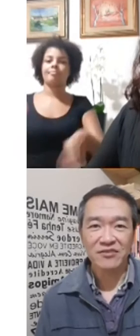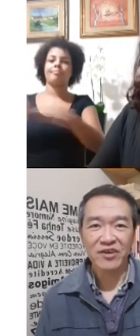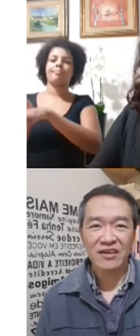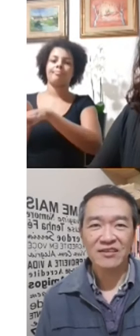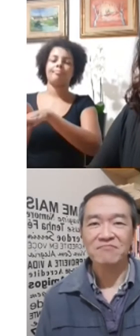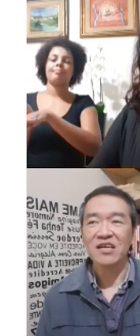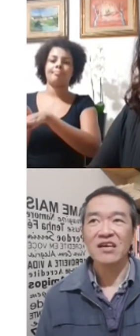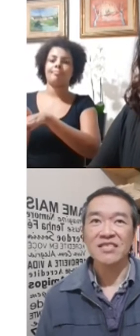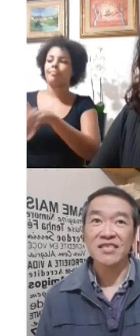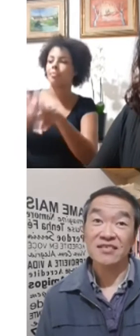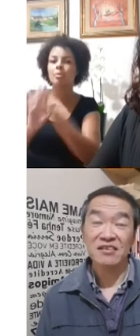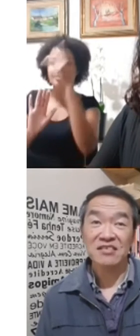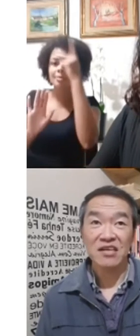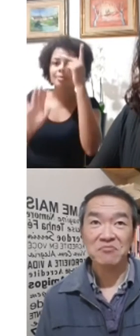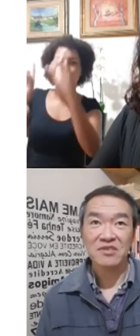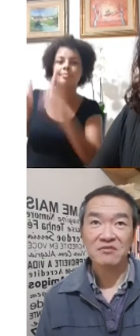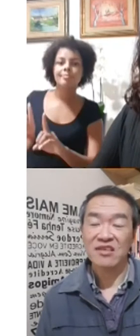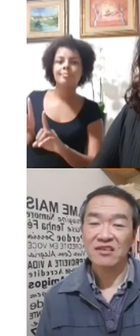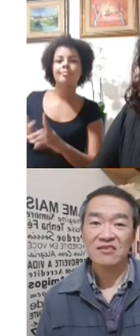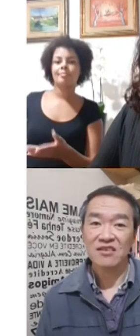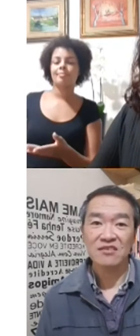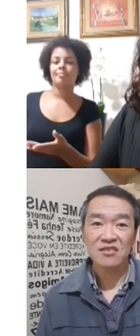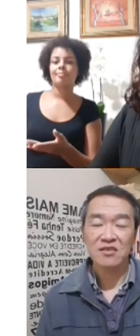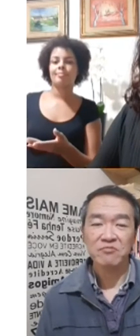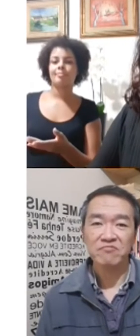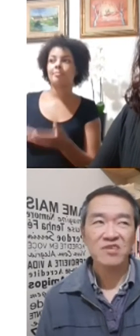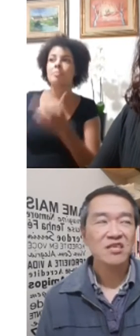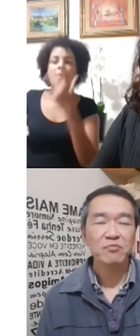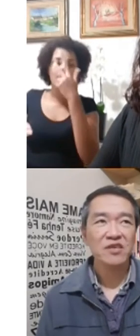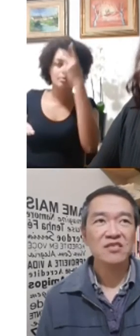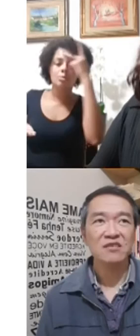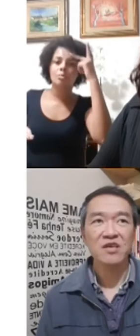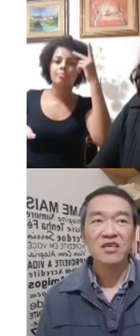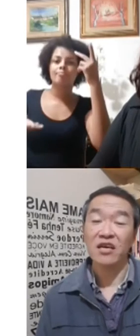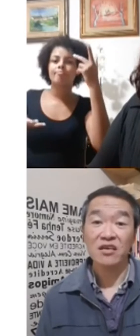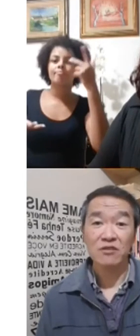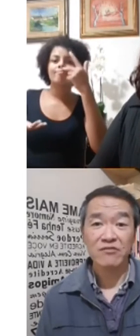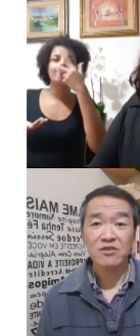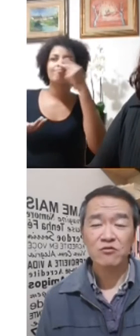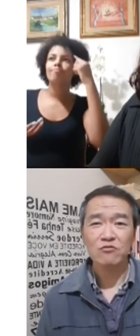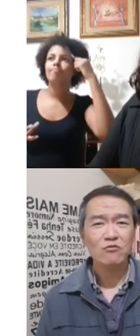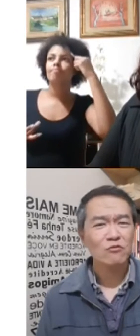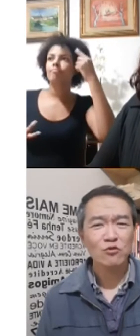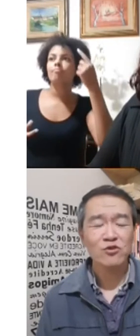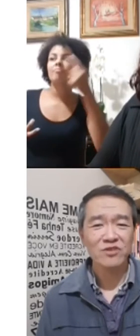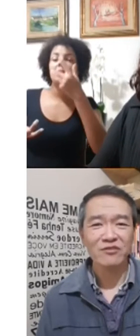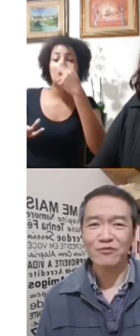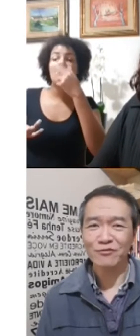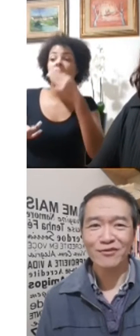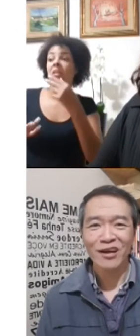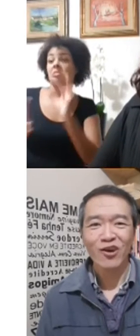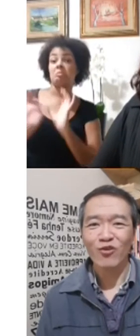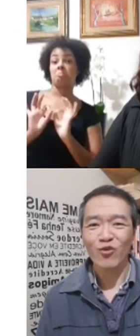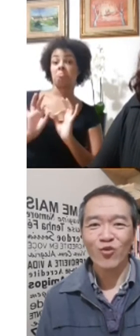vaga reservada, às vezes, quem sabe, acho que tem gente que pensa que aquilo deve ser um luxo,